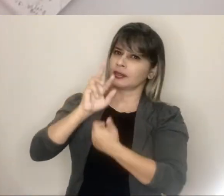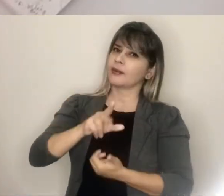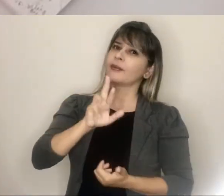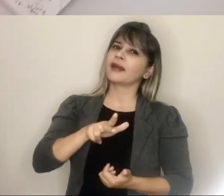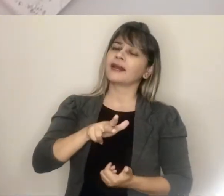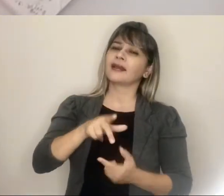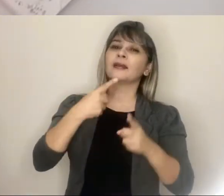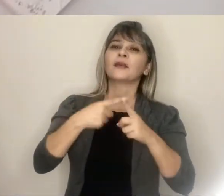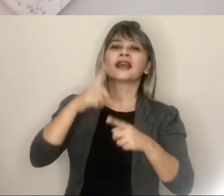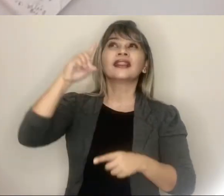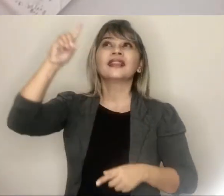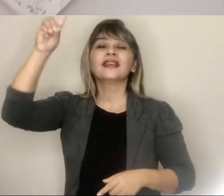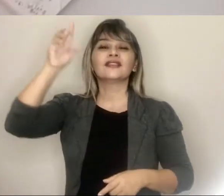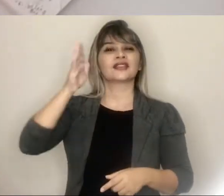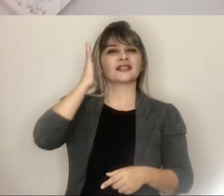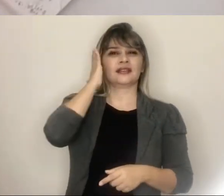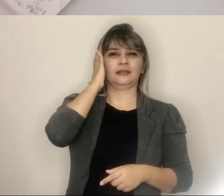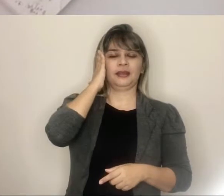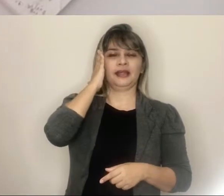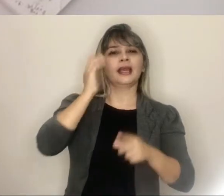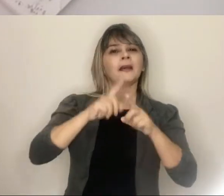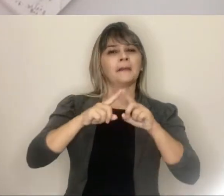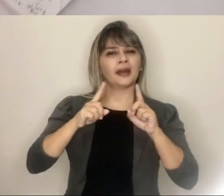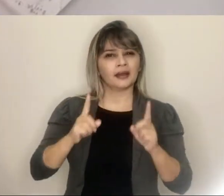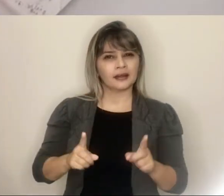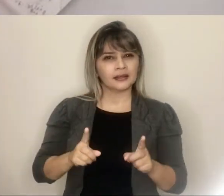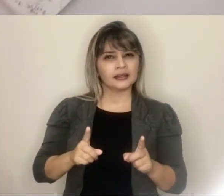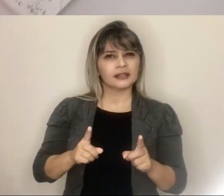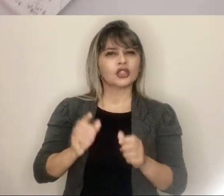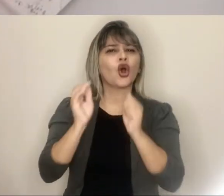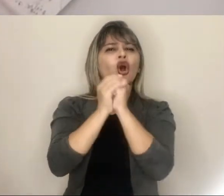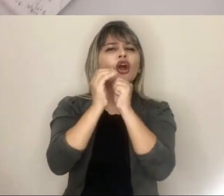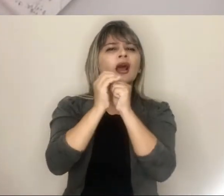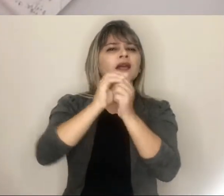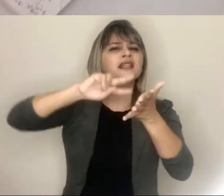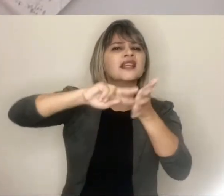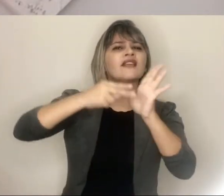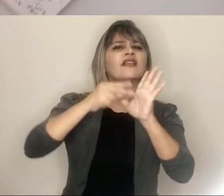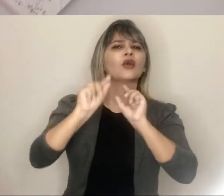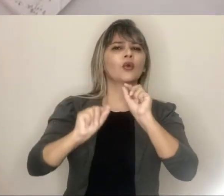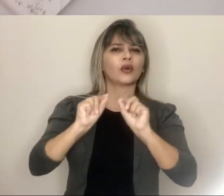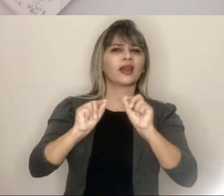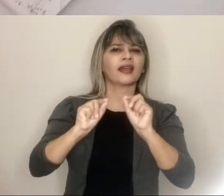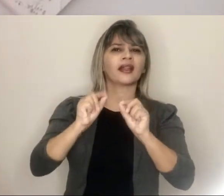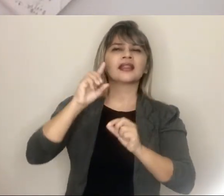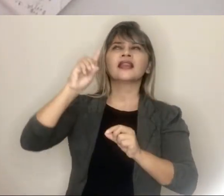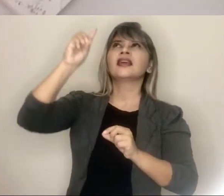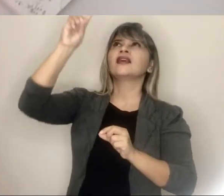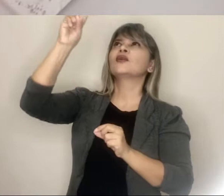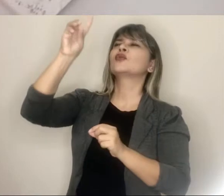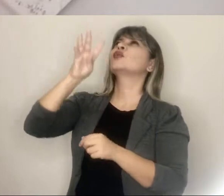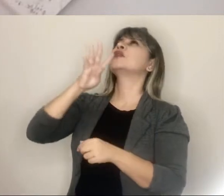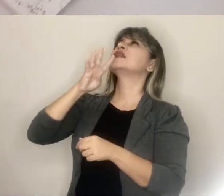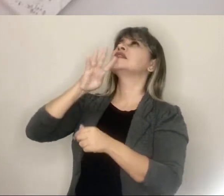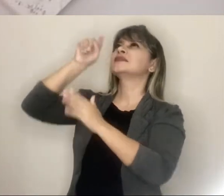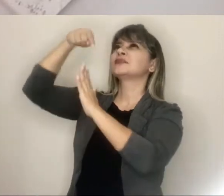Mas estar em oração, entrar no momento, no ambiente de oração, nos faz conhecer